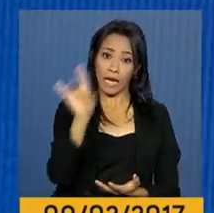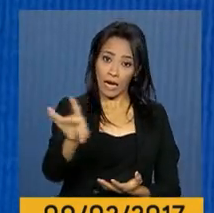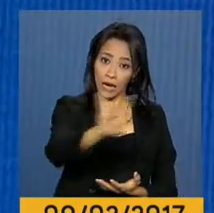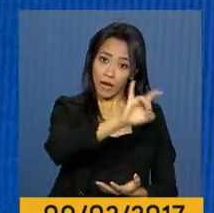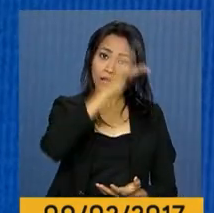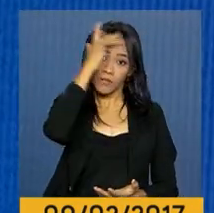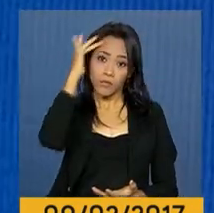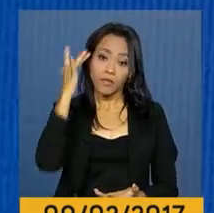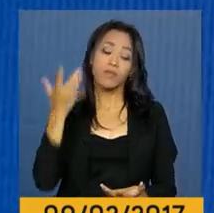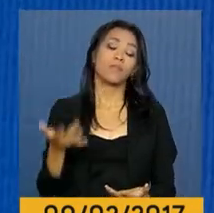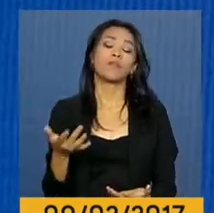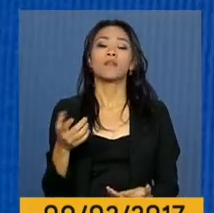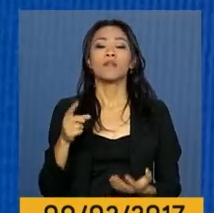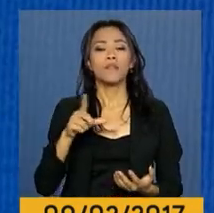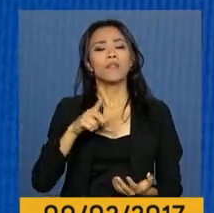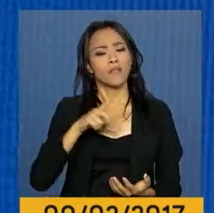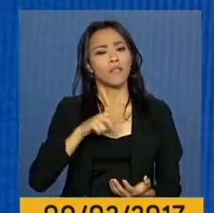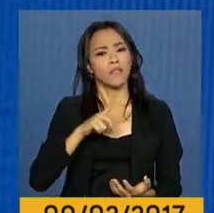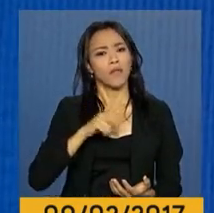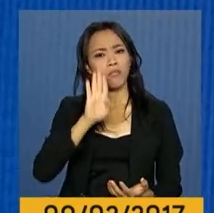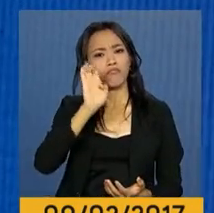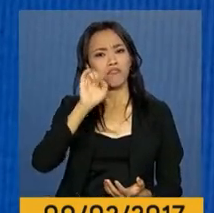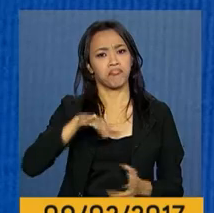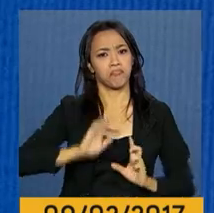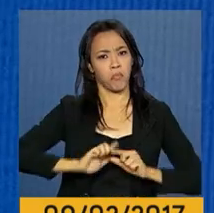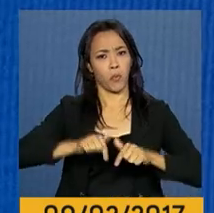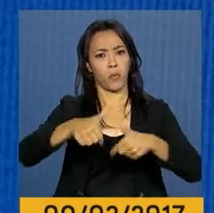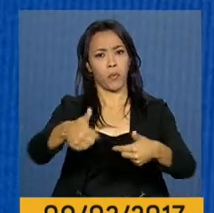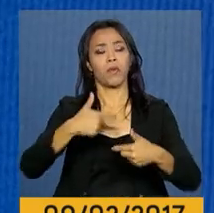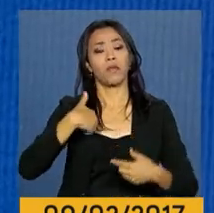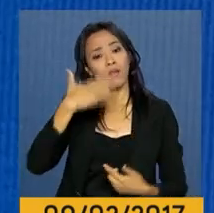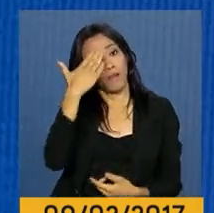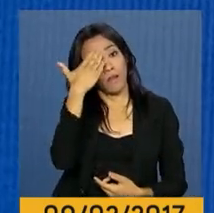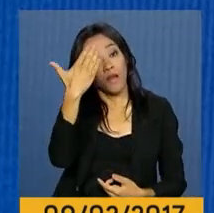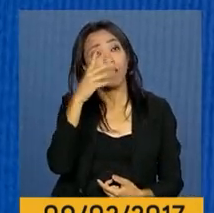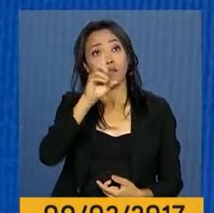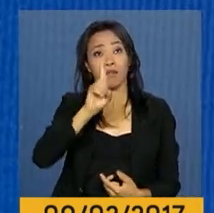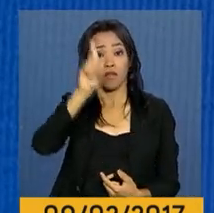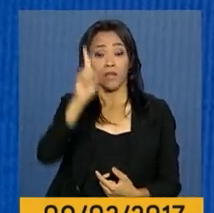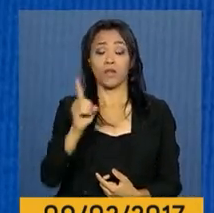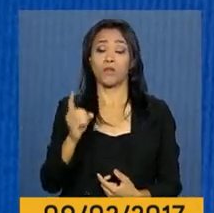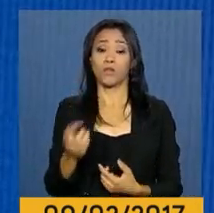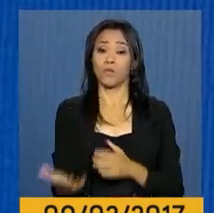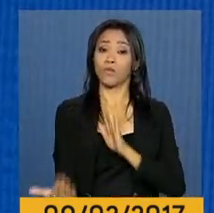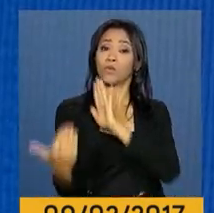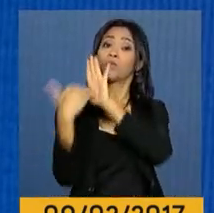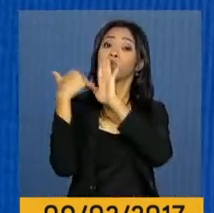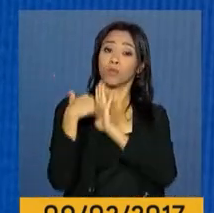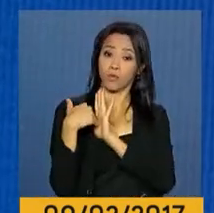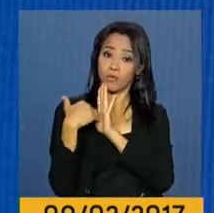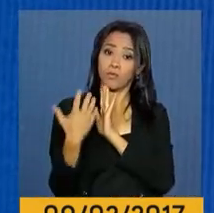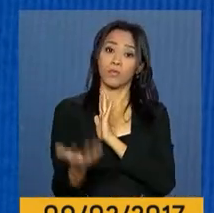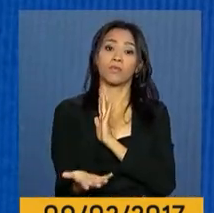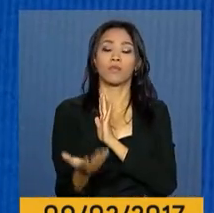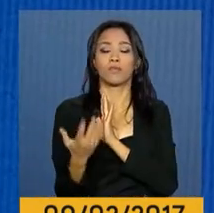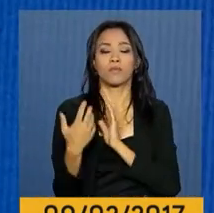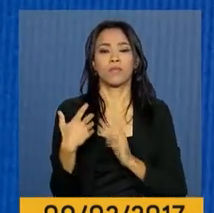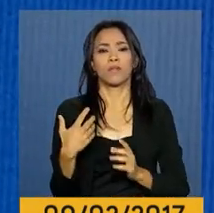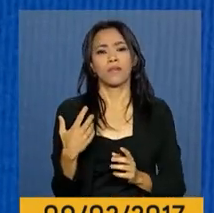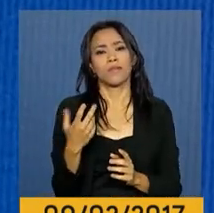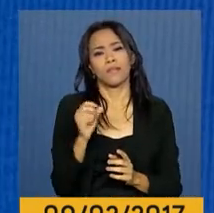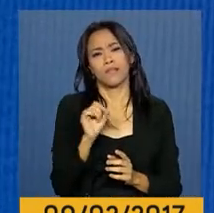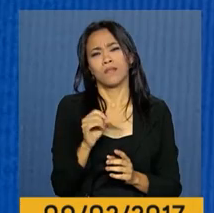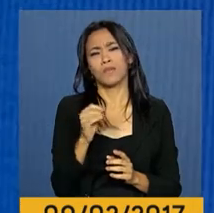toda propriedade e graças a Deus nós temos tido nos últimos tempos sem embargo das dificuldades que